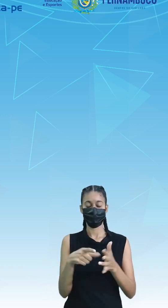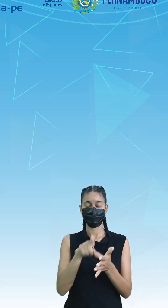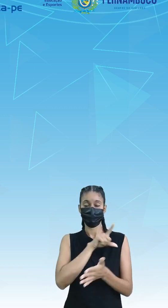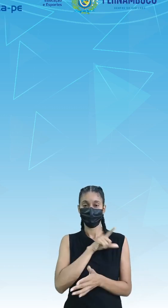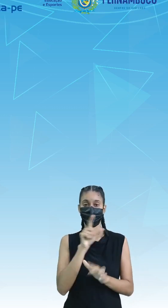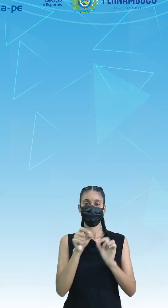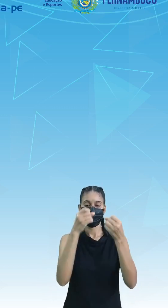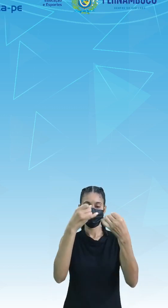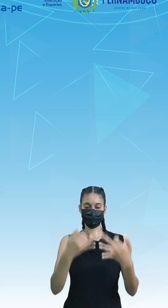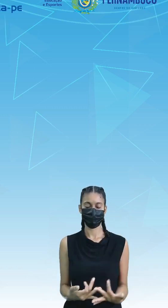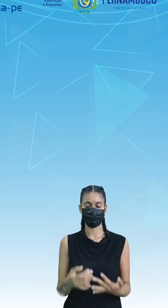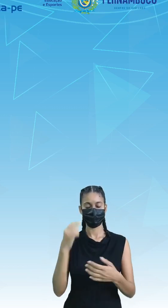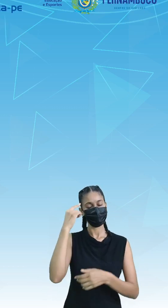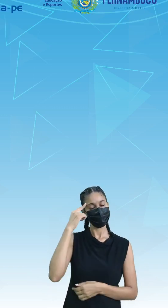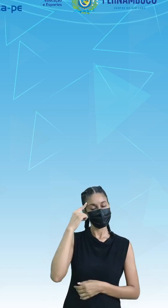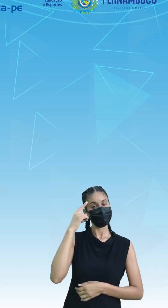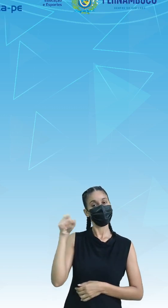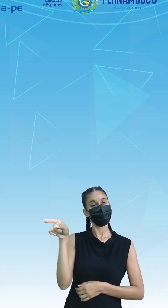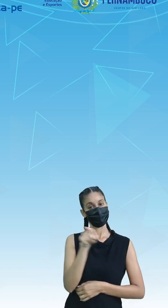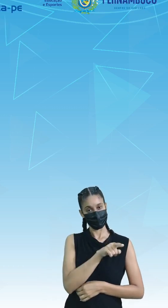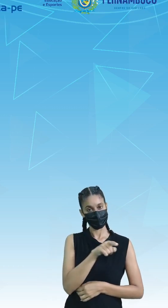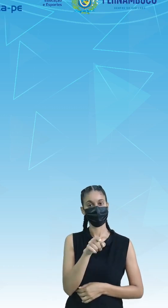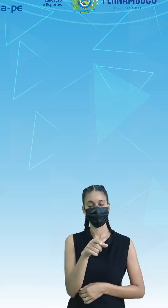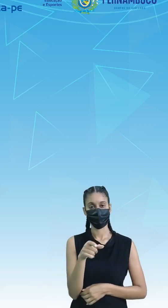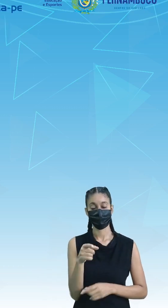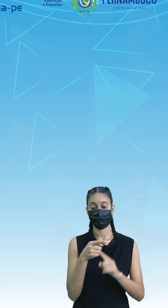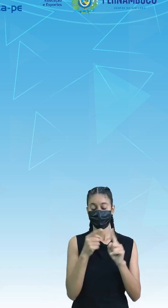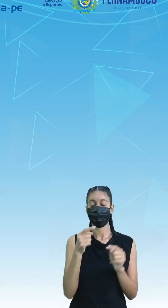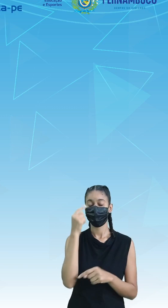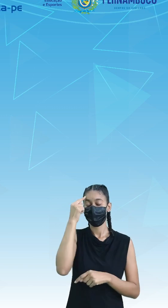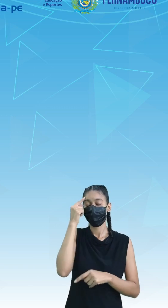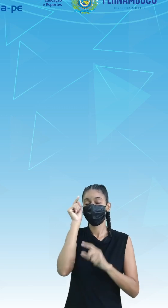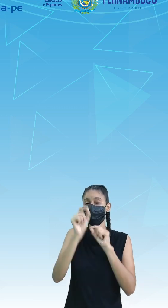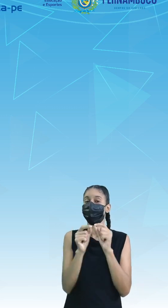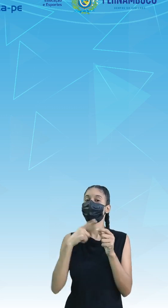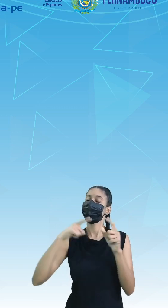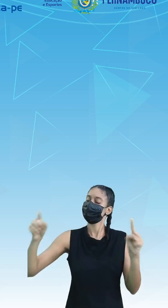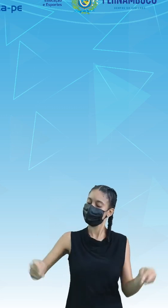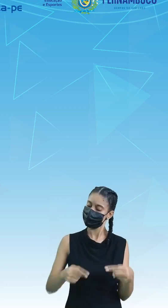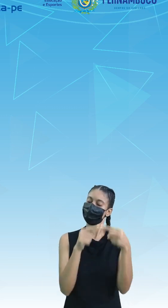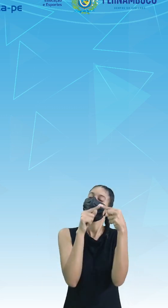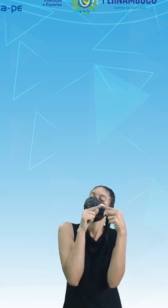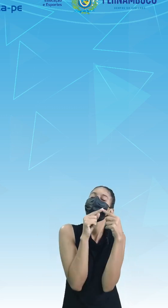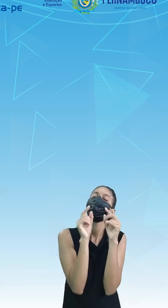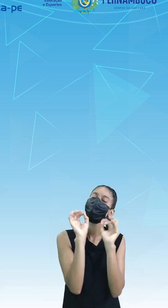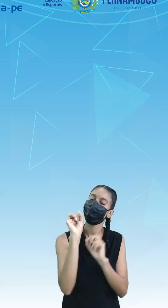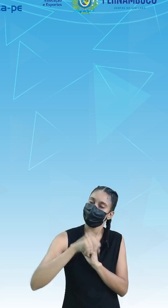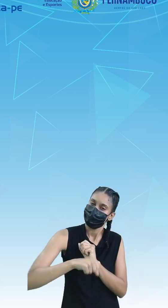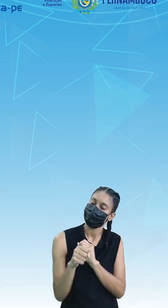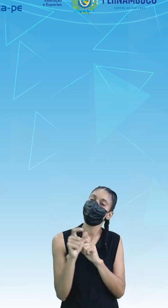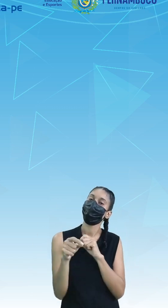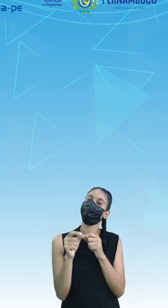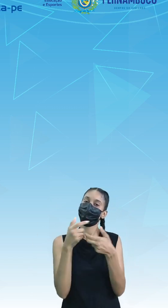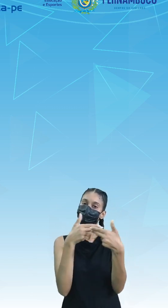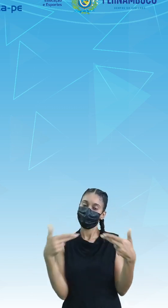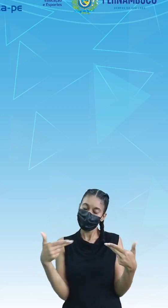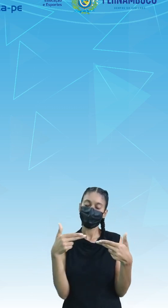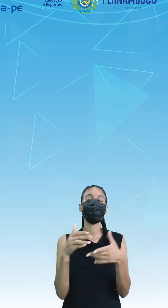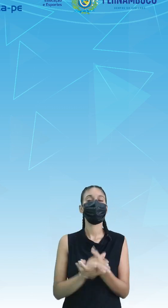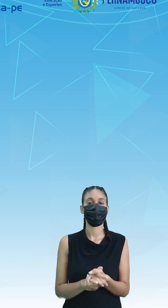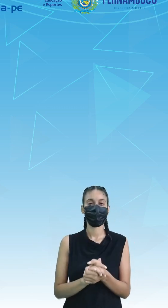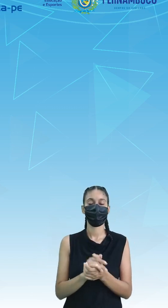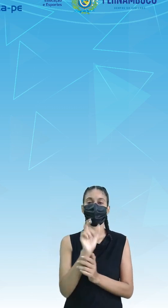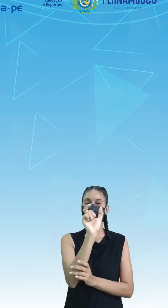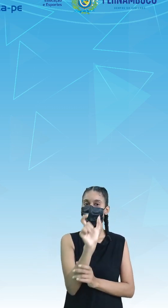disso, vou trazer uma reflexão para vocês, mas uma reflexão que tem a ver justamente com tais elementos, com